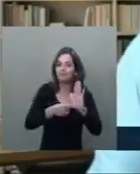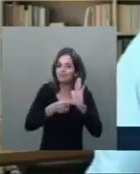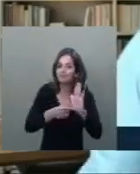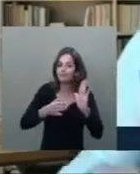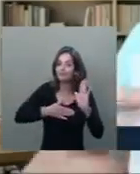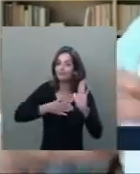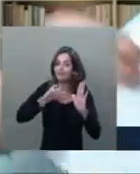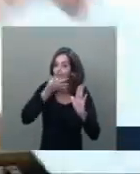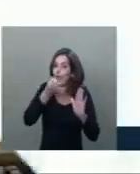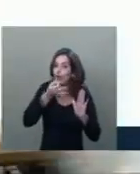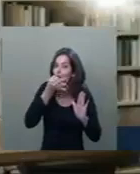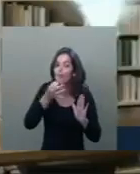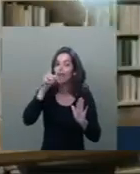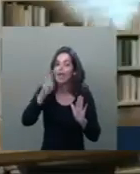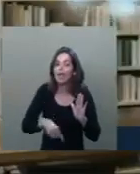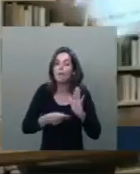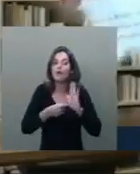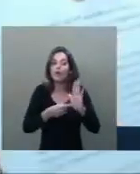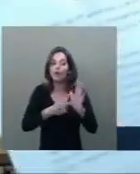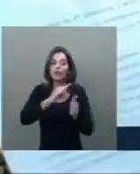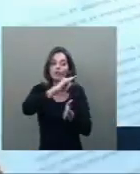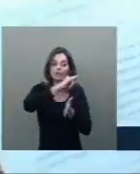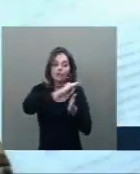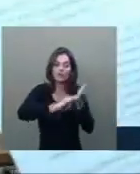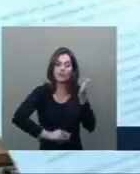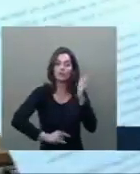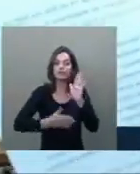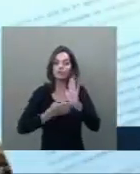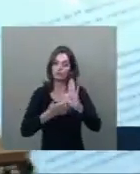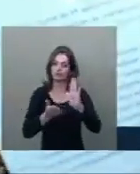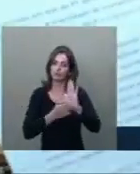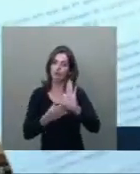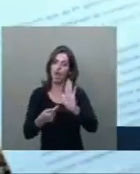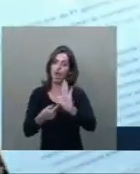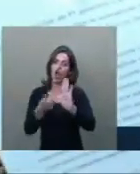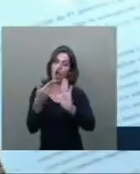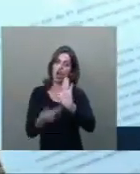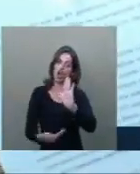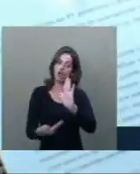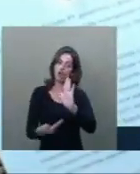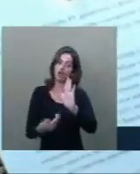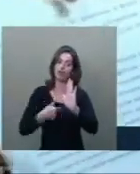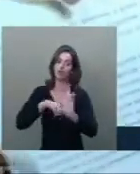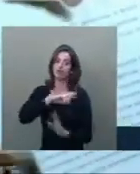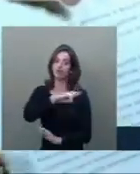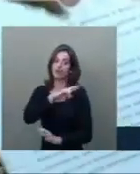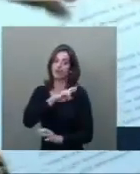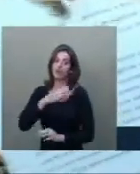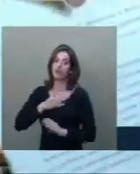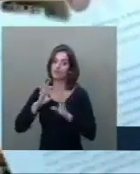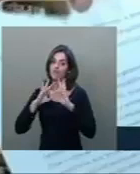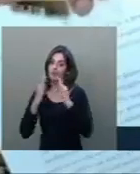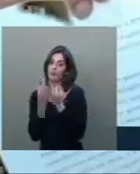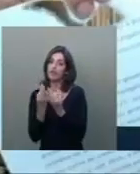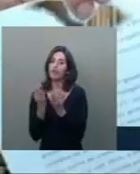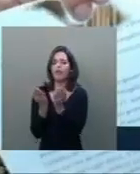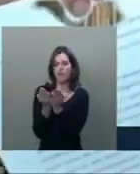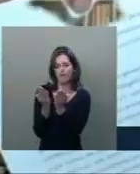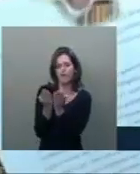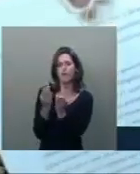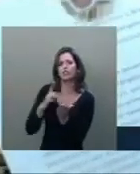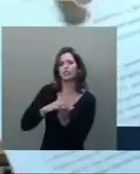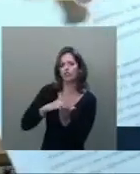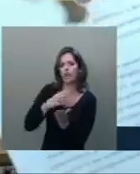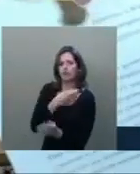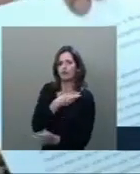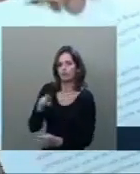intenção é mostrar num documento, de forma respeitosa. Na minha família eu tenho evangélico, e eles sabem que eu